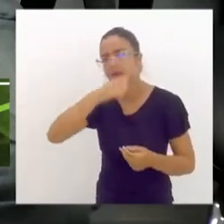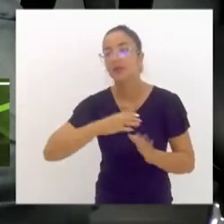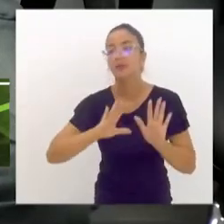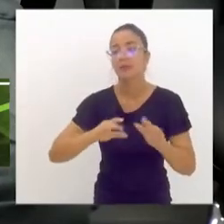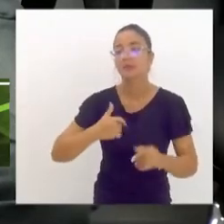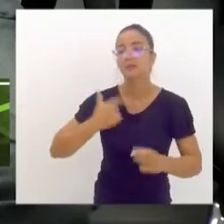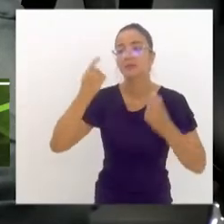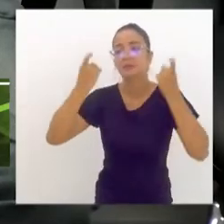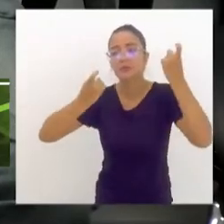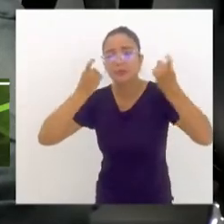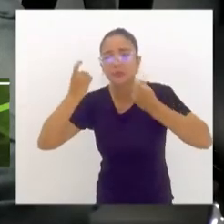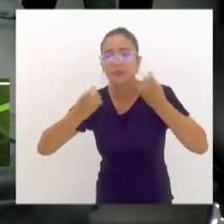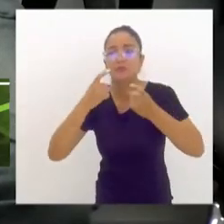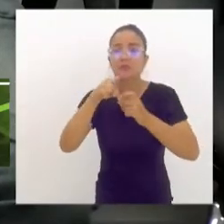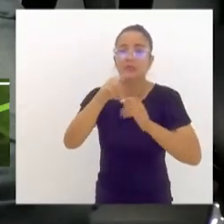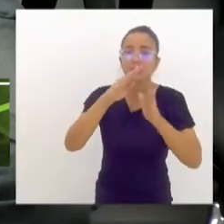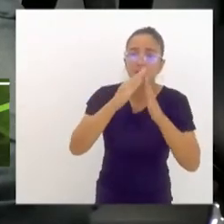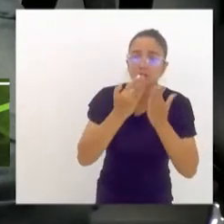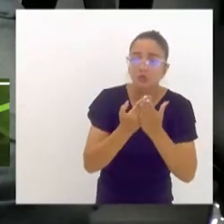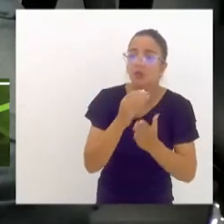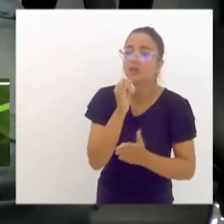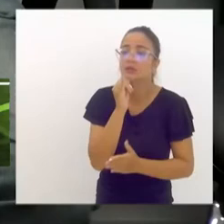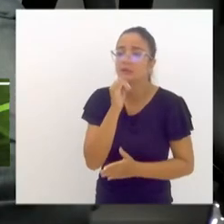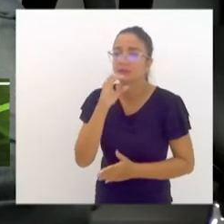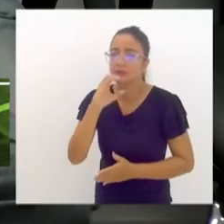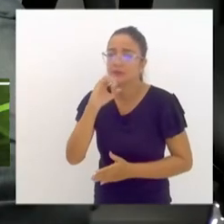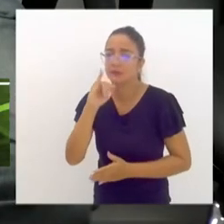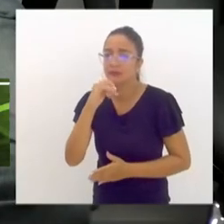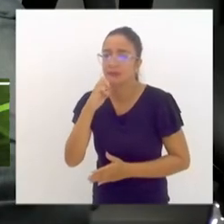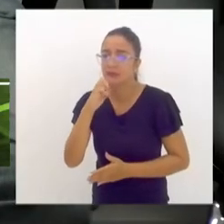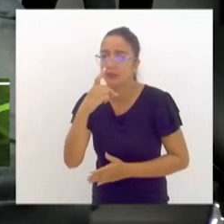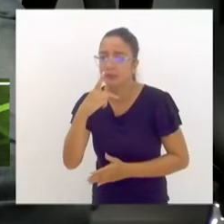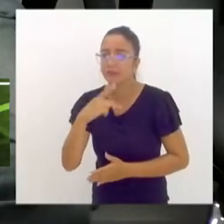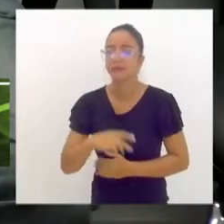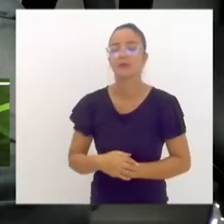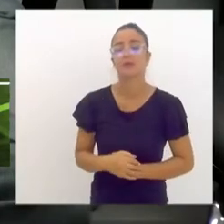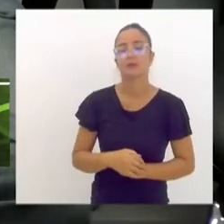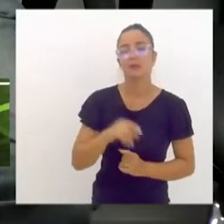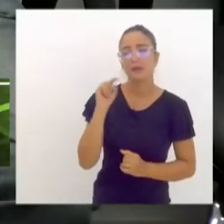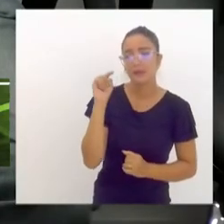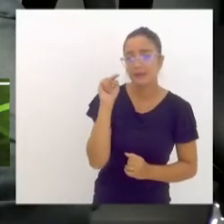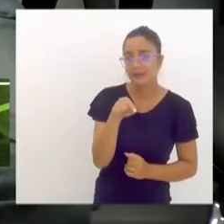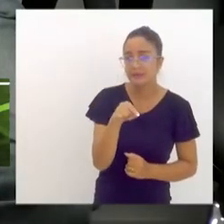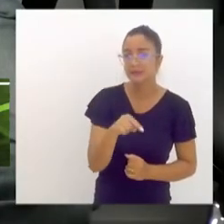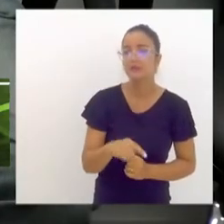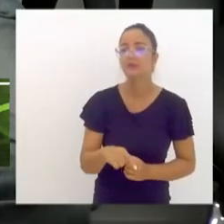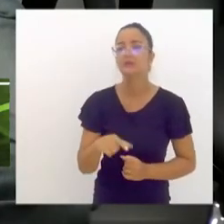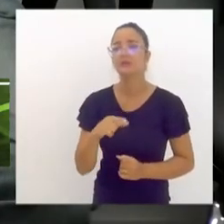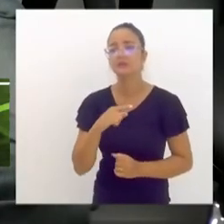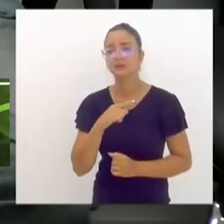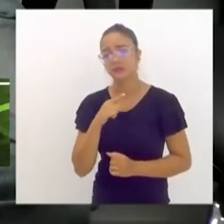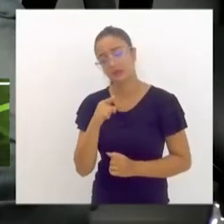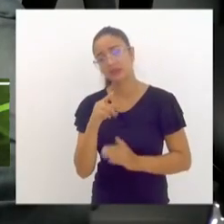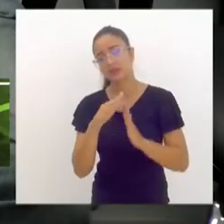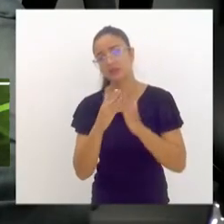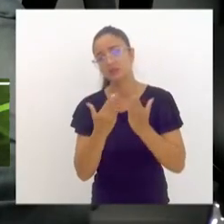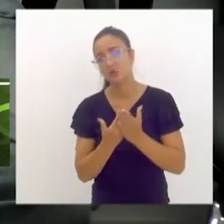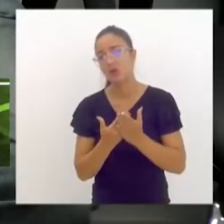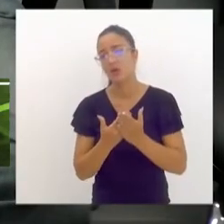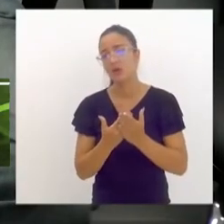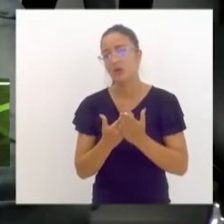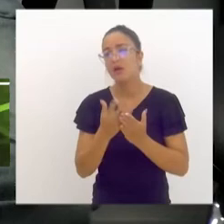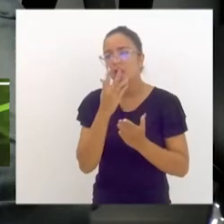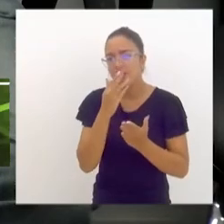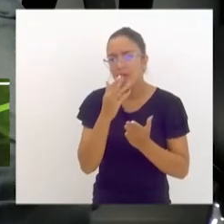algumas escolas, que, como no CIEP Aníbal Machado, que a escola ETEC não foi inaugurada ainda.